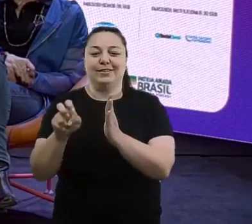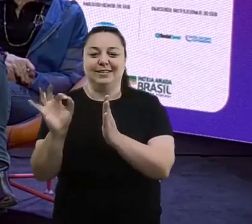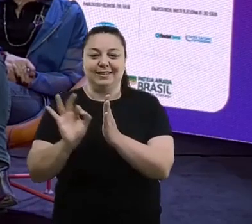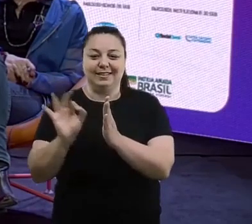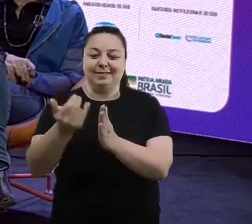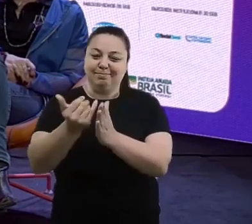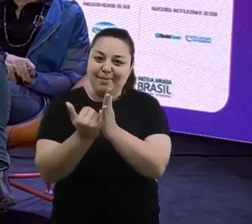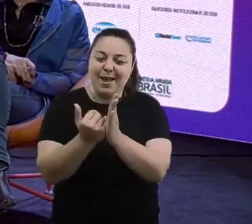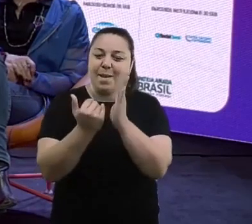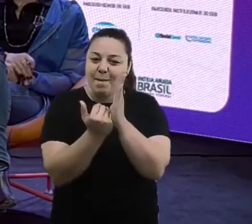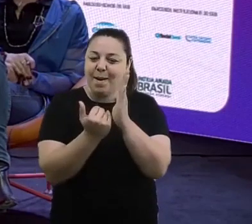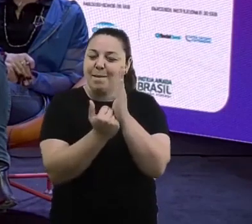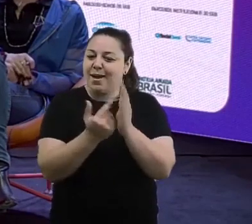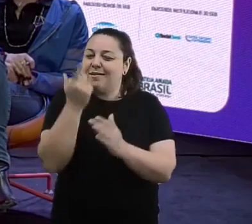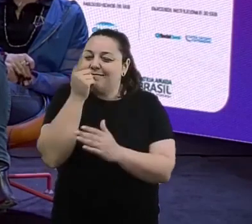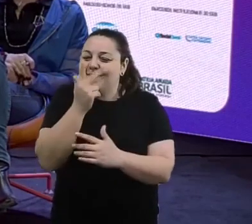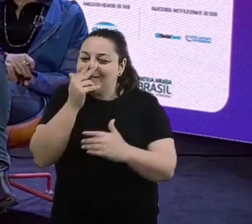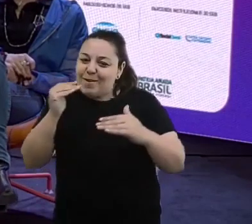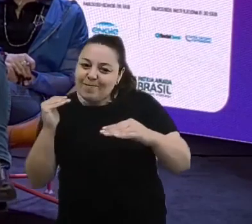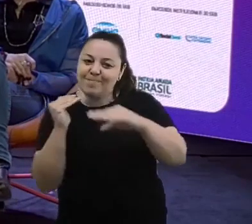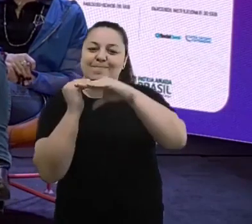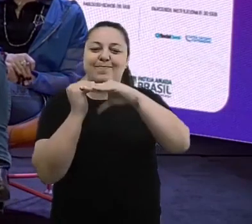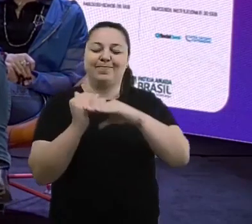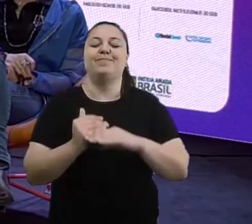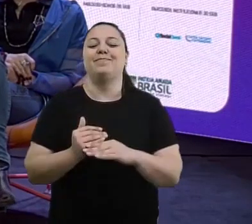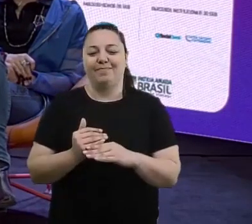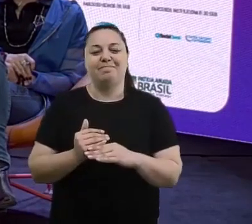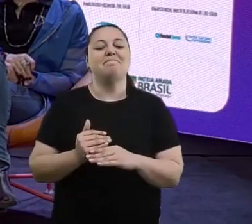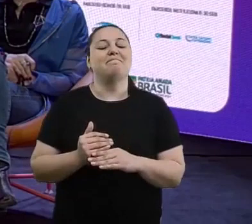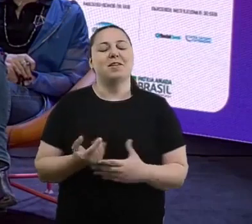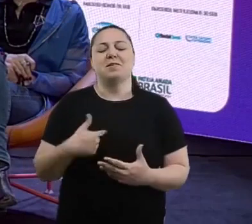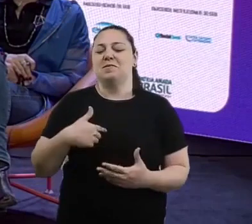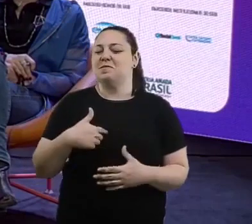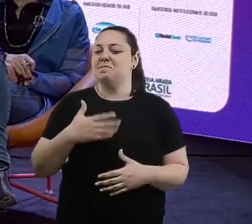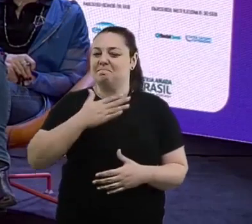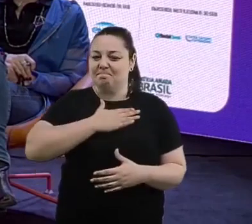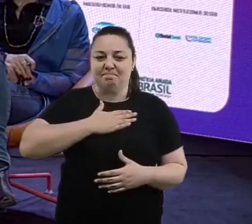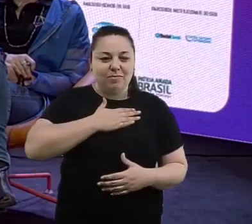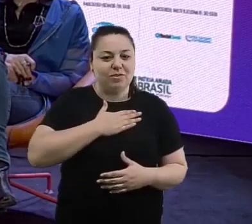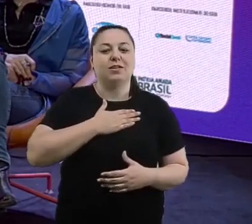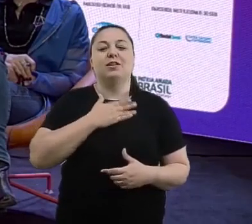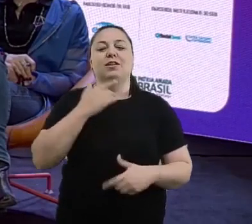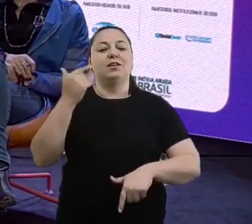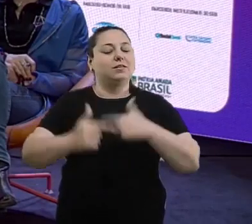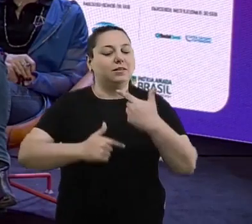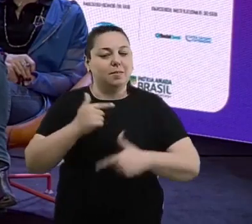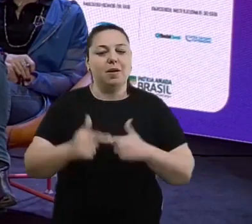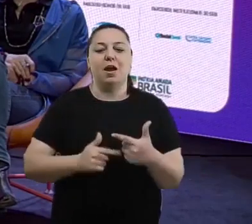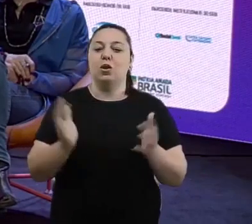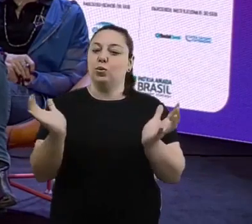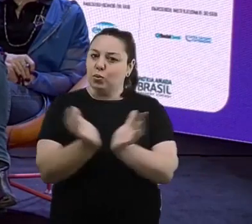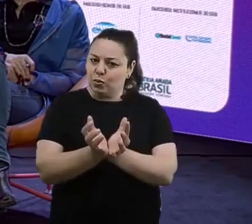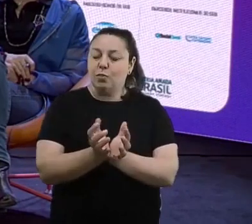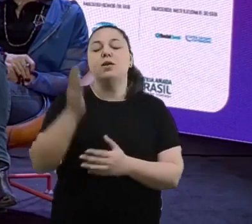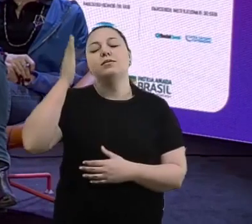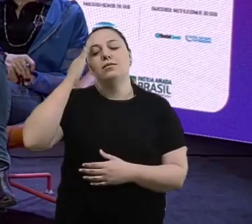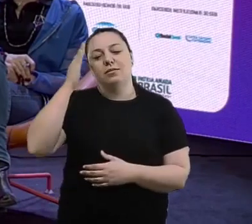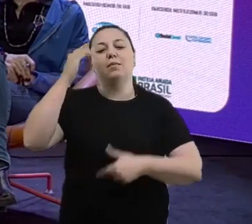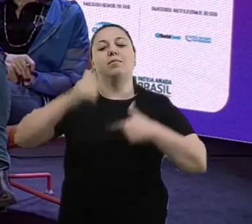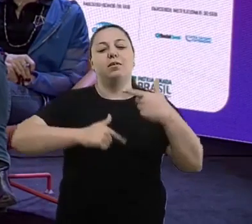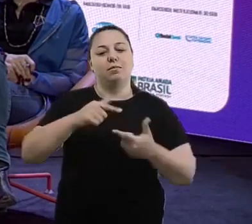em momentos como em 2013, nós tivemos realmente o pico de animais prontos para serem abatidos, e hoje nós temos o